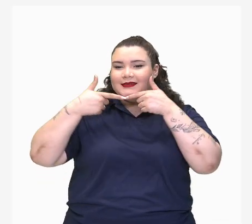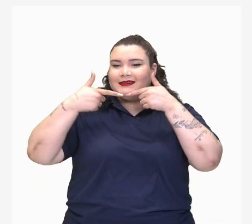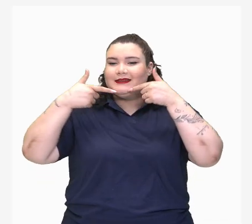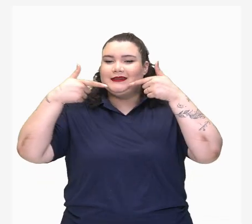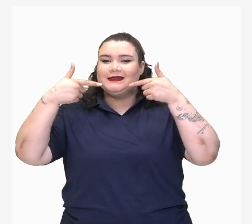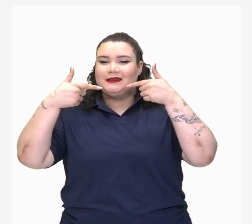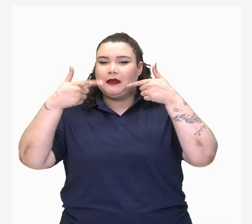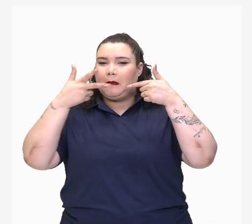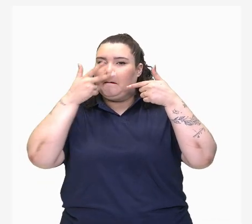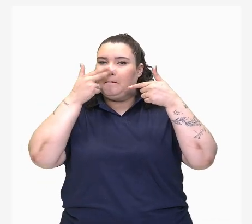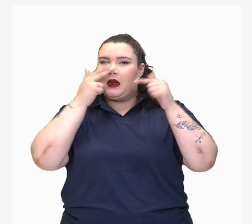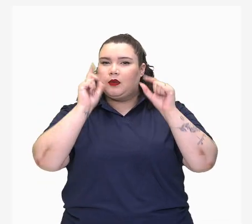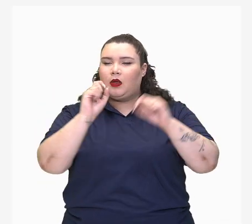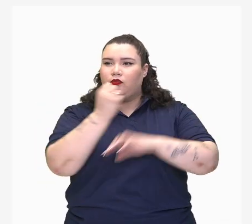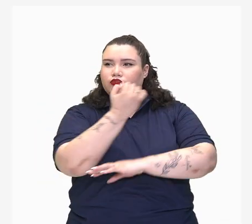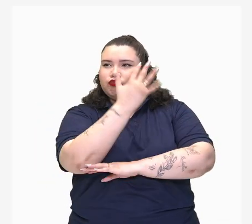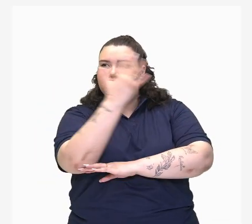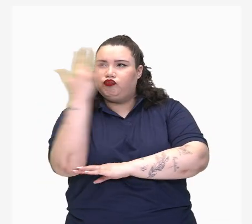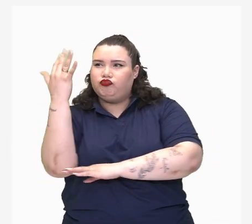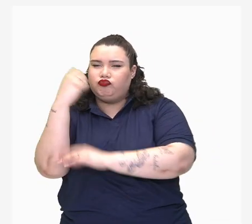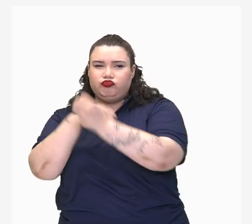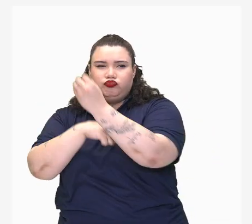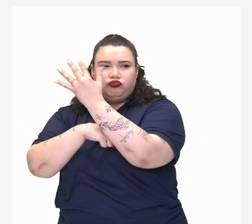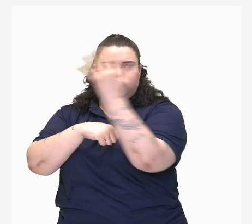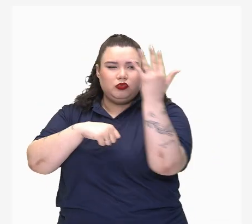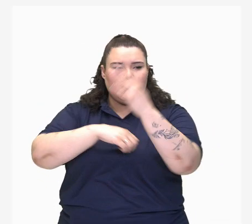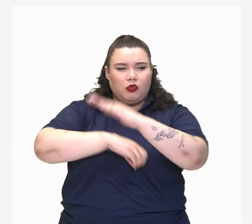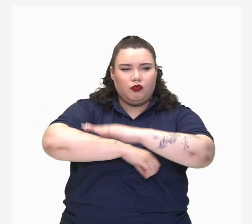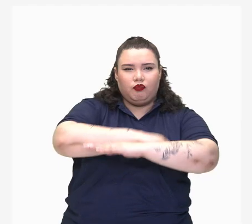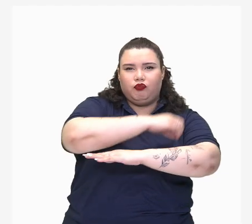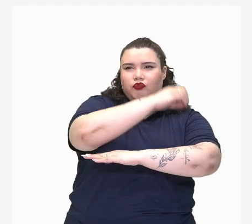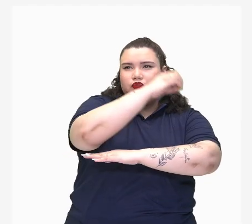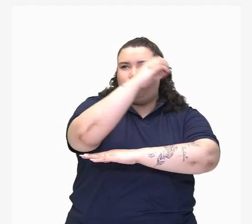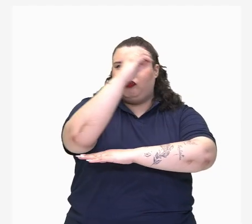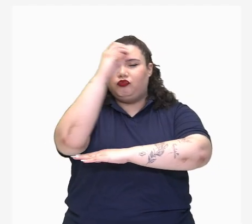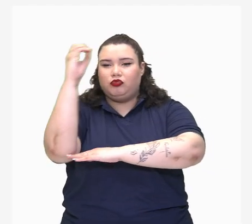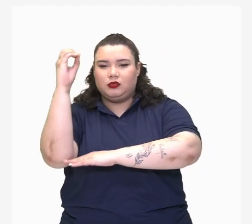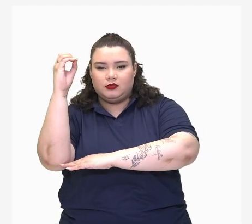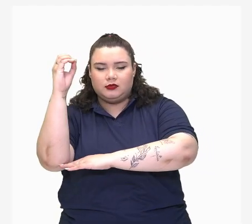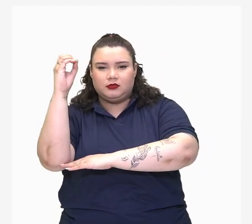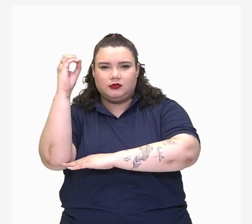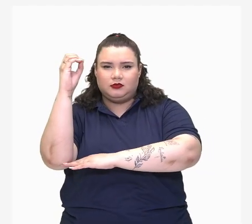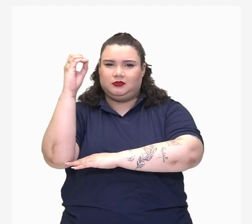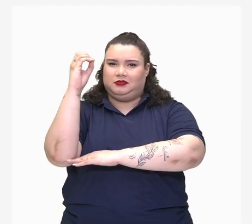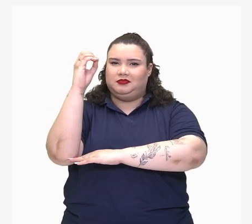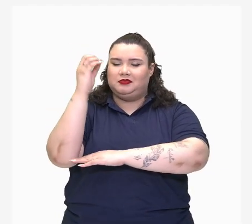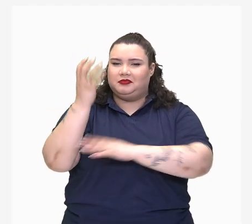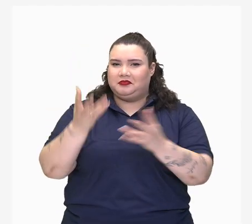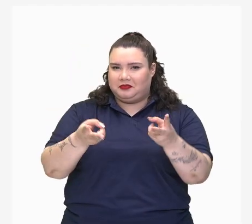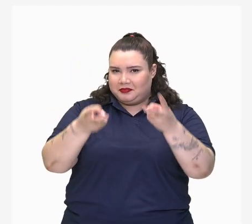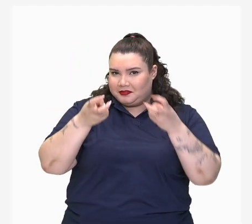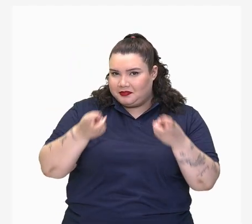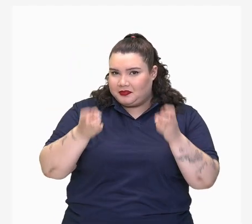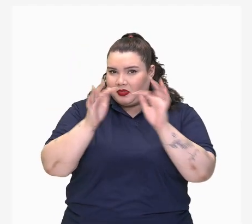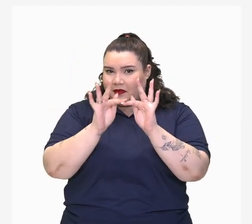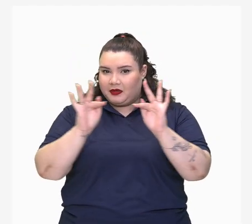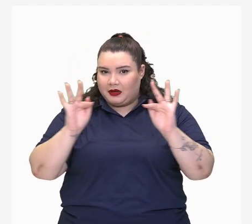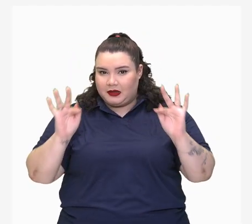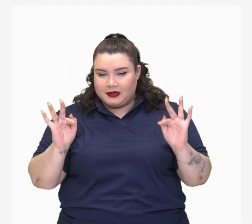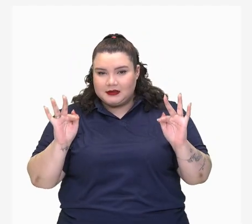um amanhecer no meio da mata. Observem aí, seu sorriso era